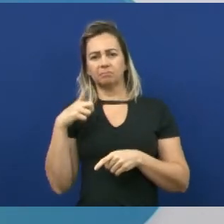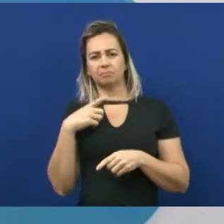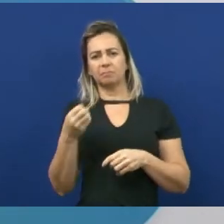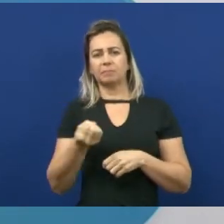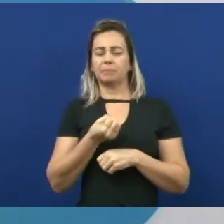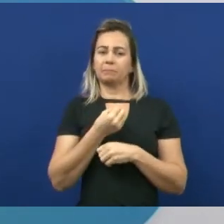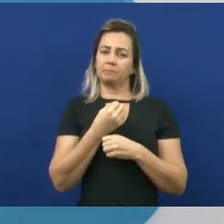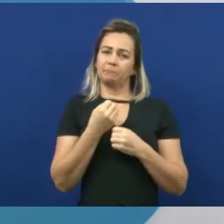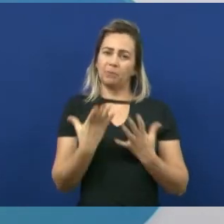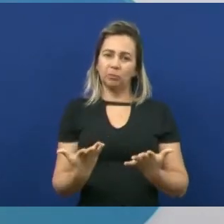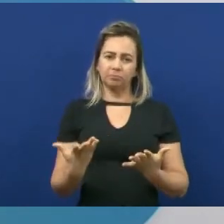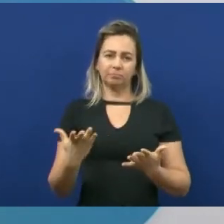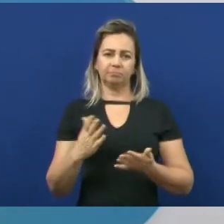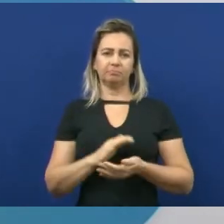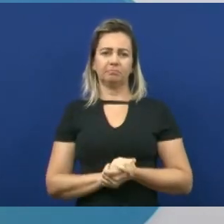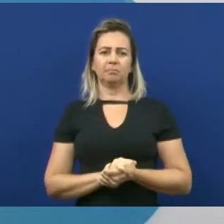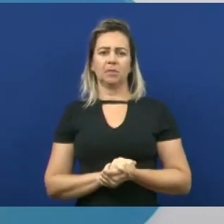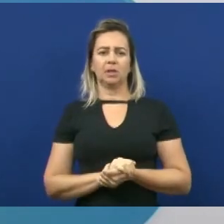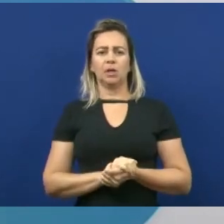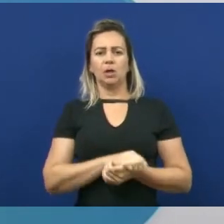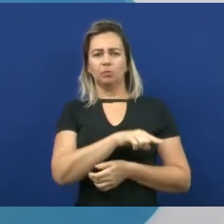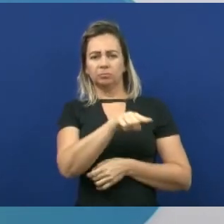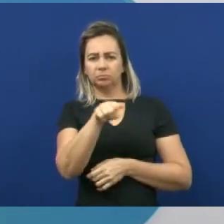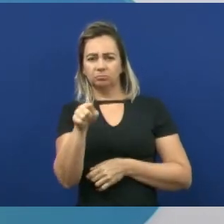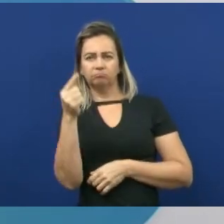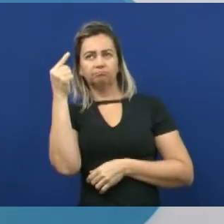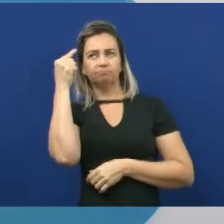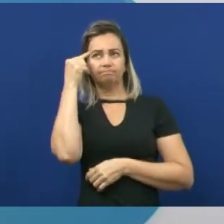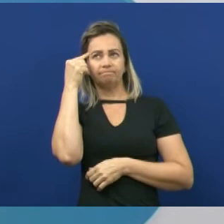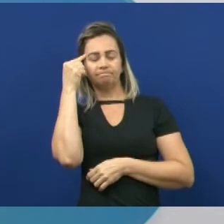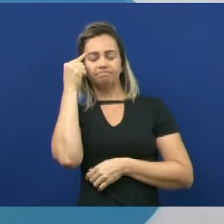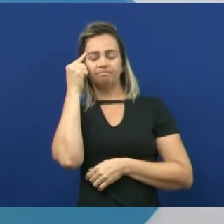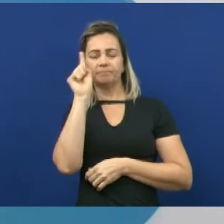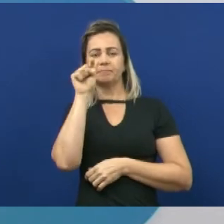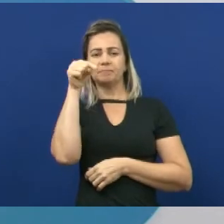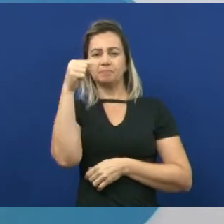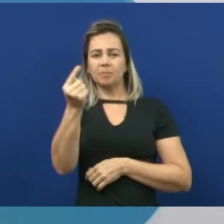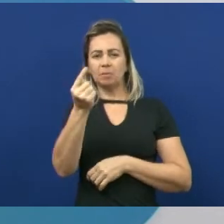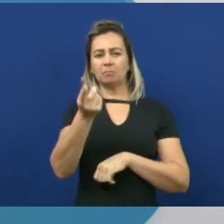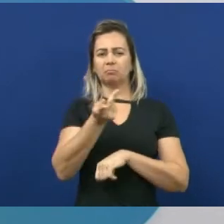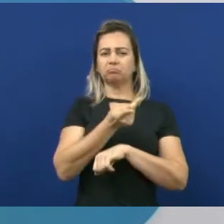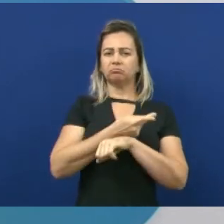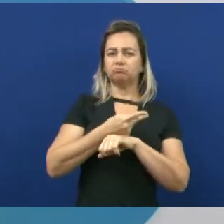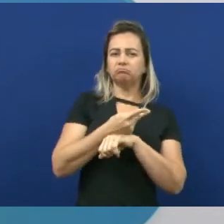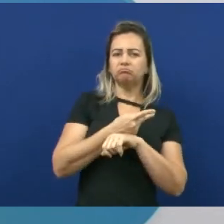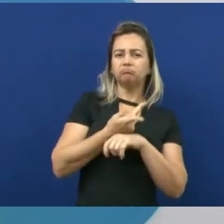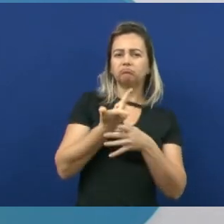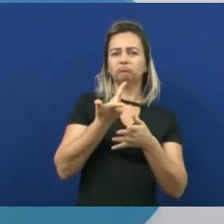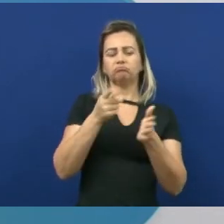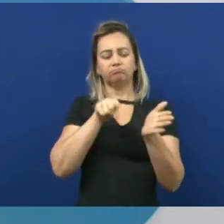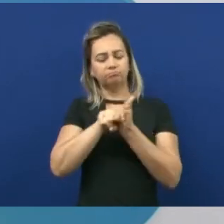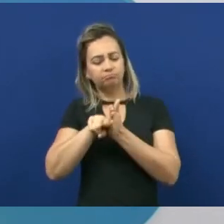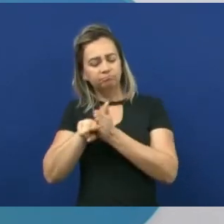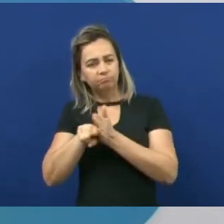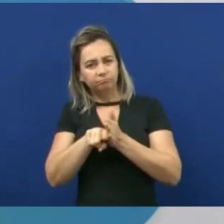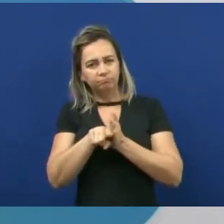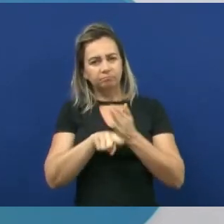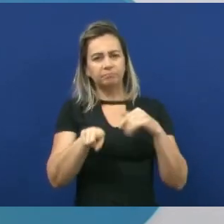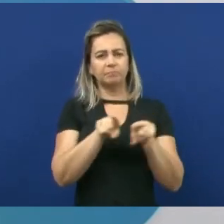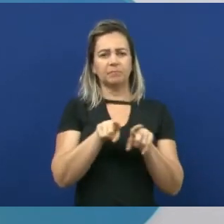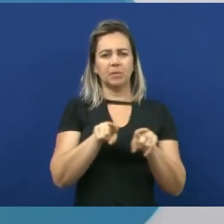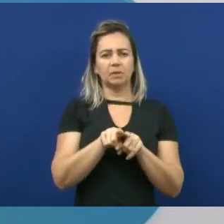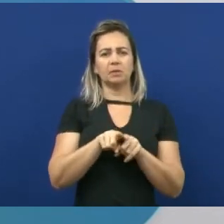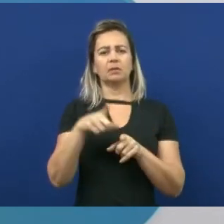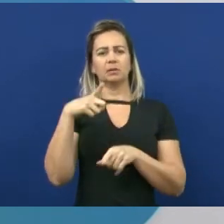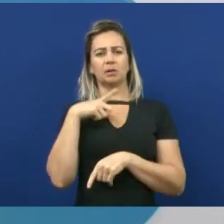Bom, peço que você analise e procure responder e justificar a sua